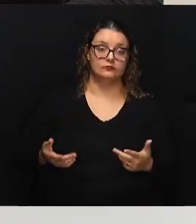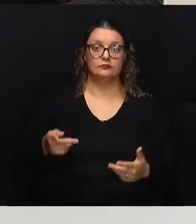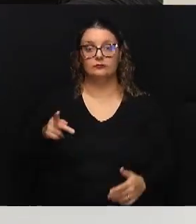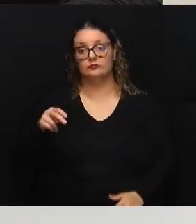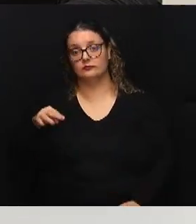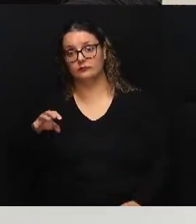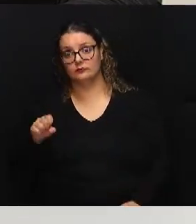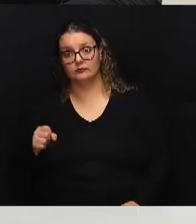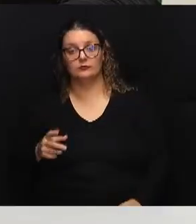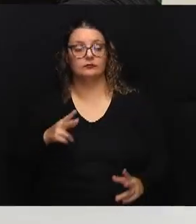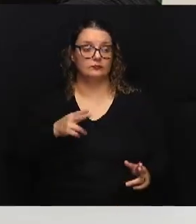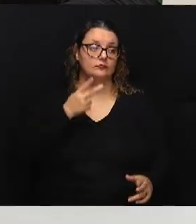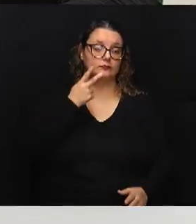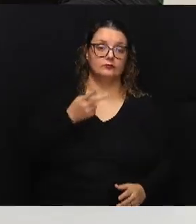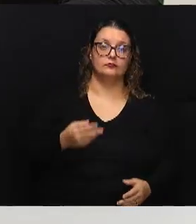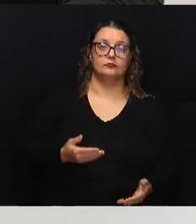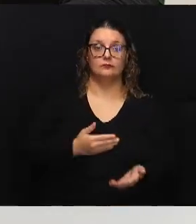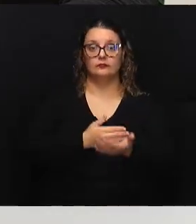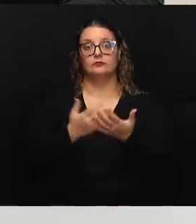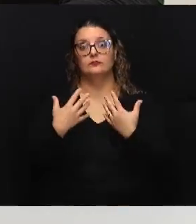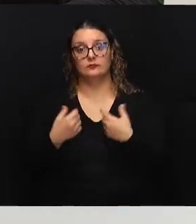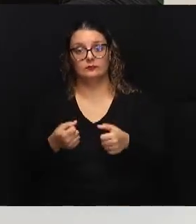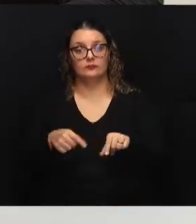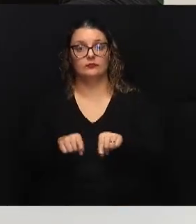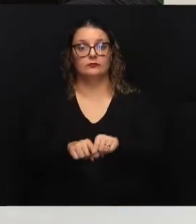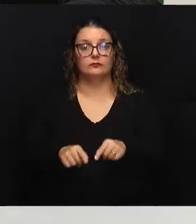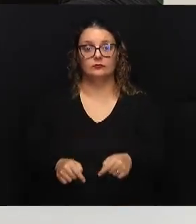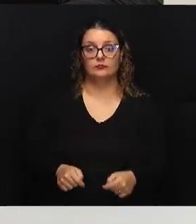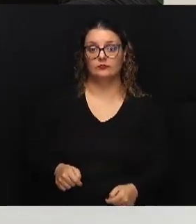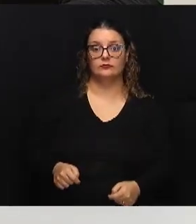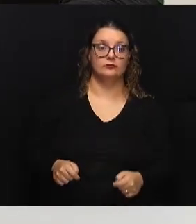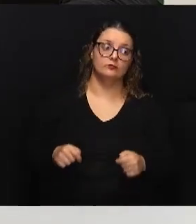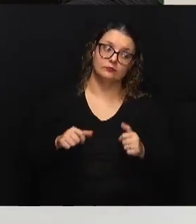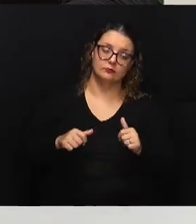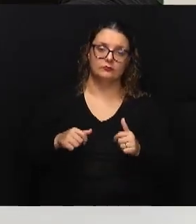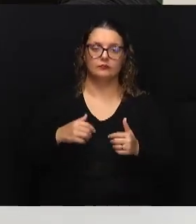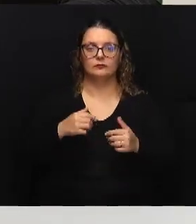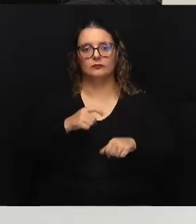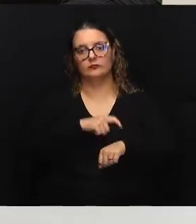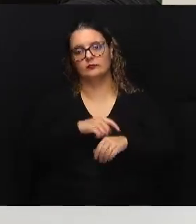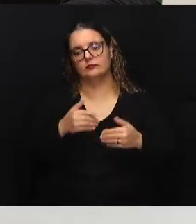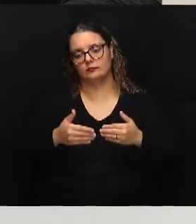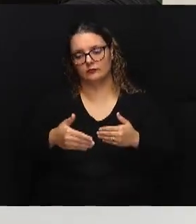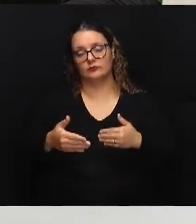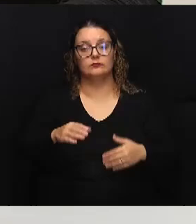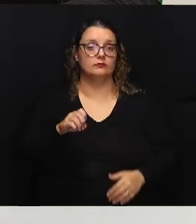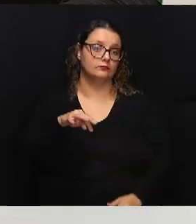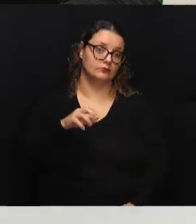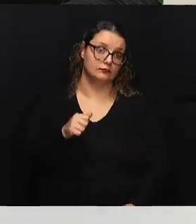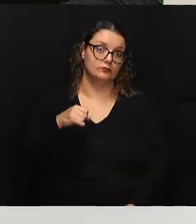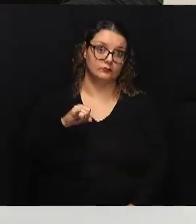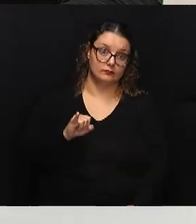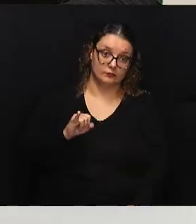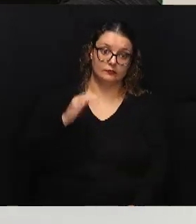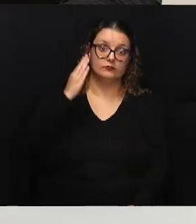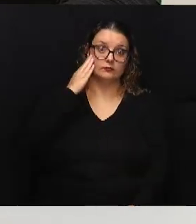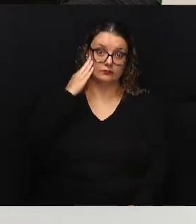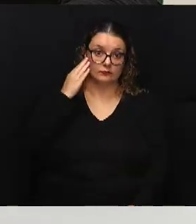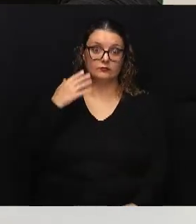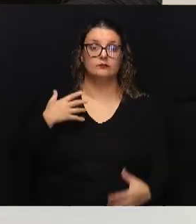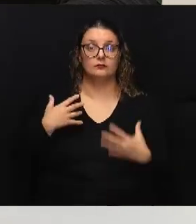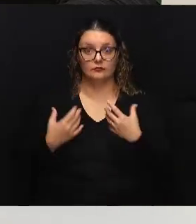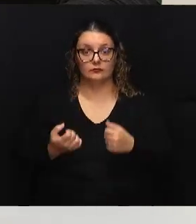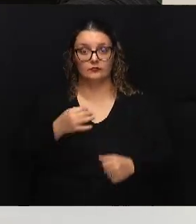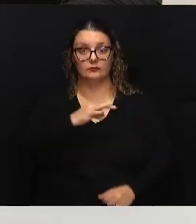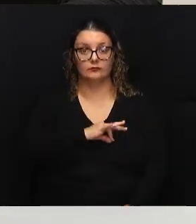como eu mencionei, que eu comecei a ganhar, né, mas você percebe que você joga no tempo. Então você consegue jogar ali para frente uma conta. Se você sabe que você vai receber,